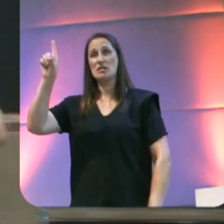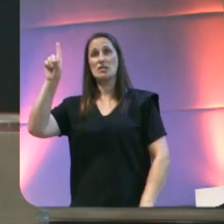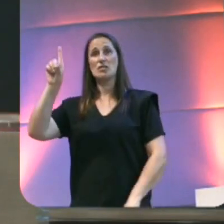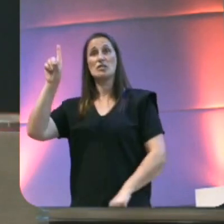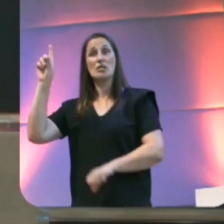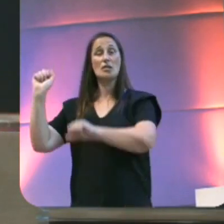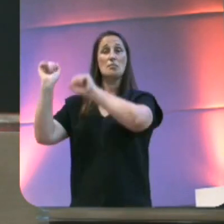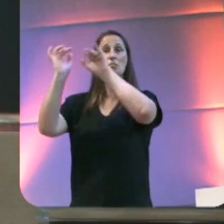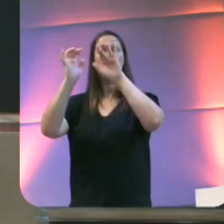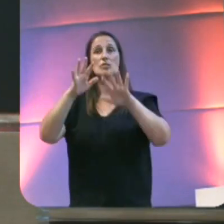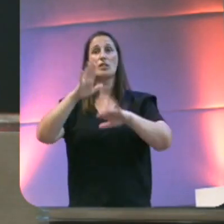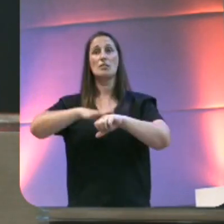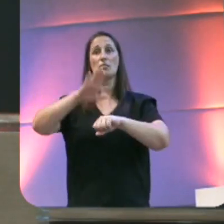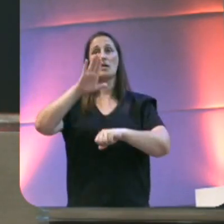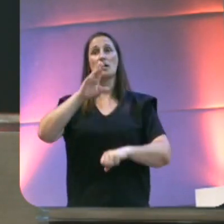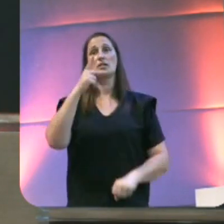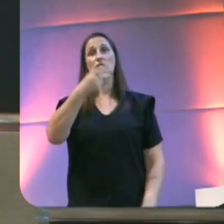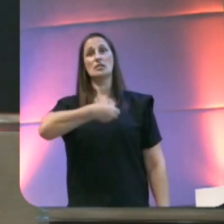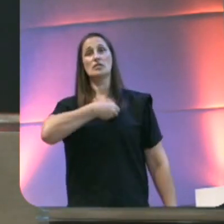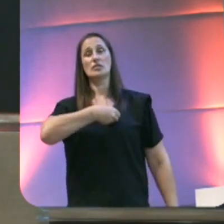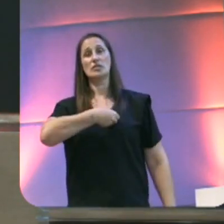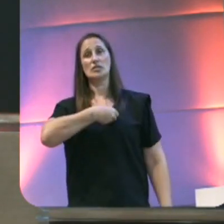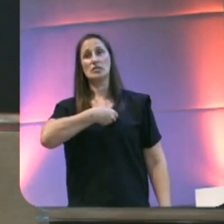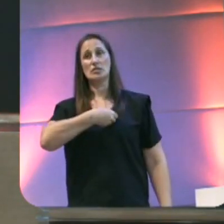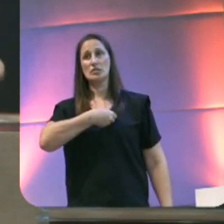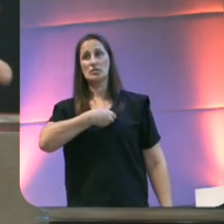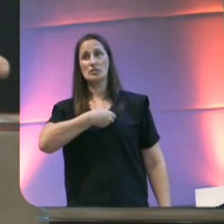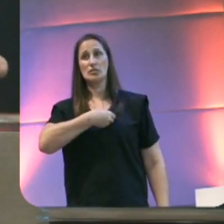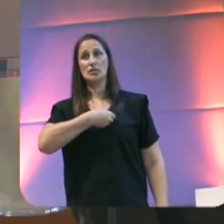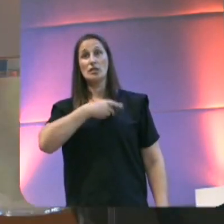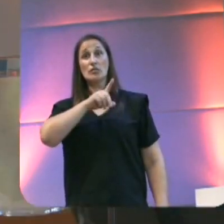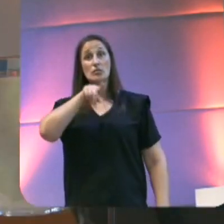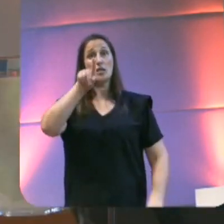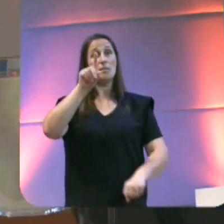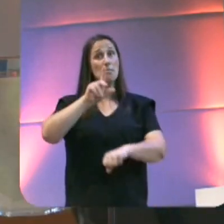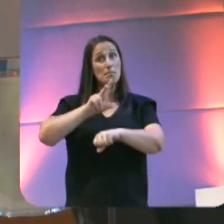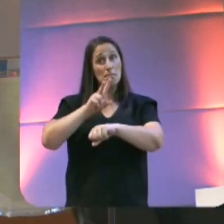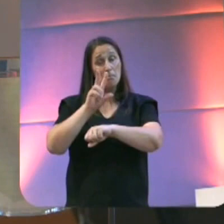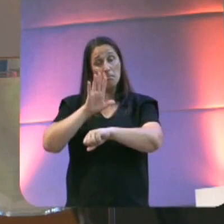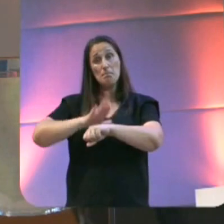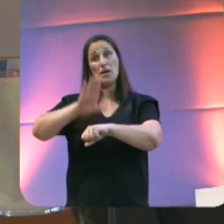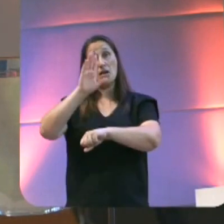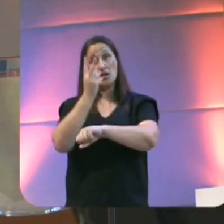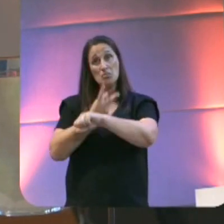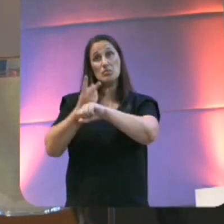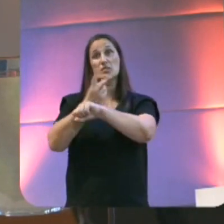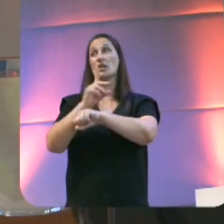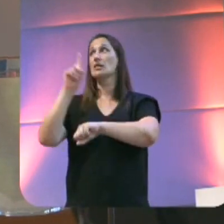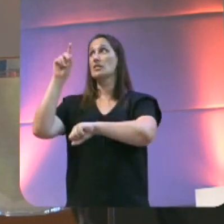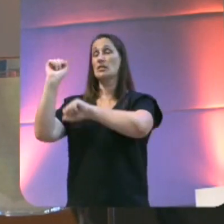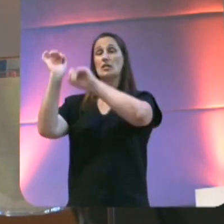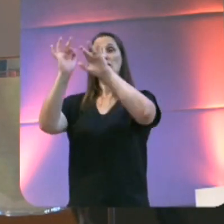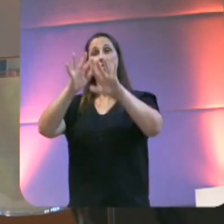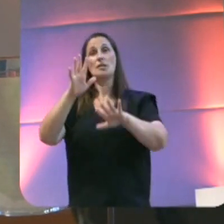para derramar na tua vida. E quanto mais você buscar, mais Ele vai